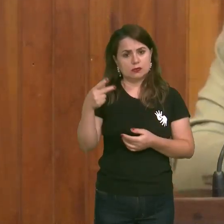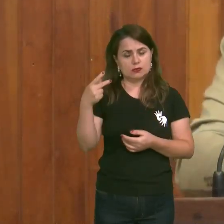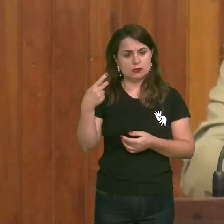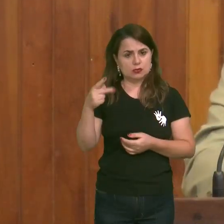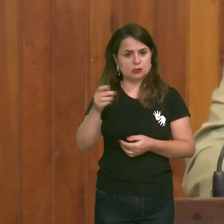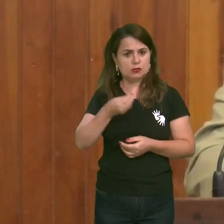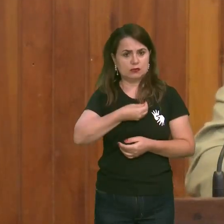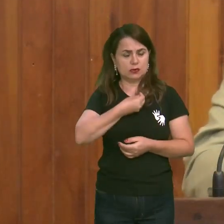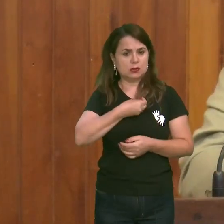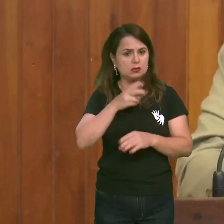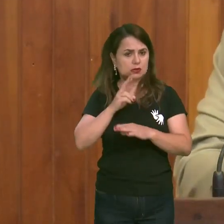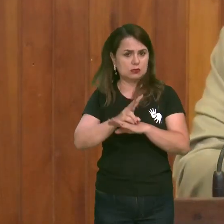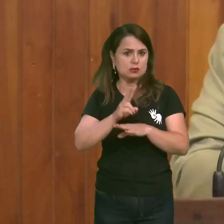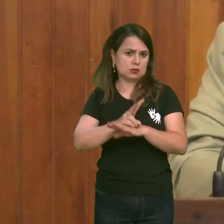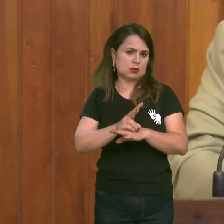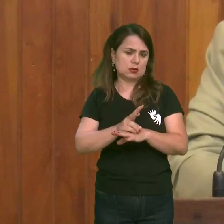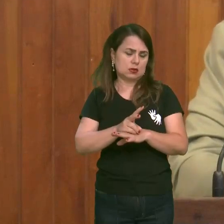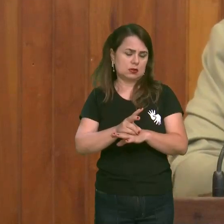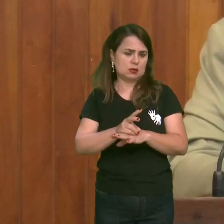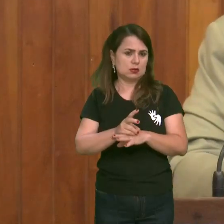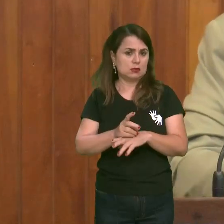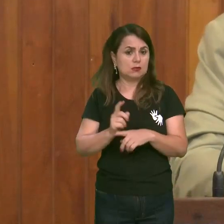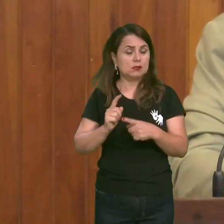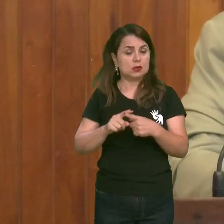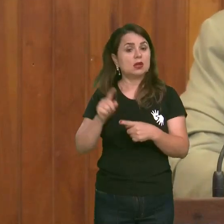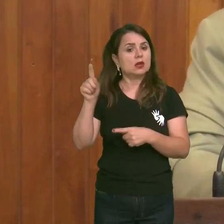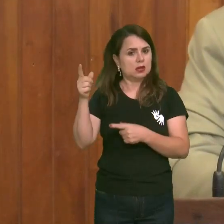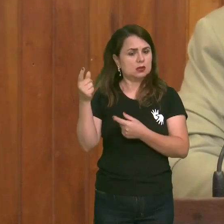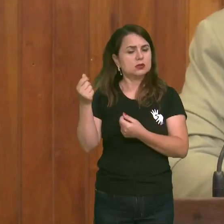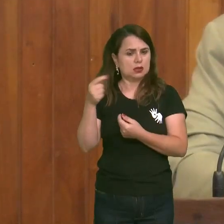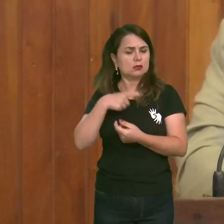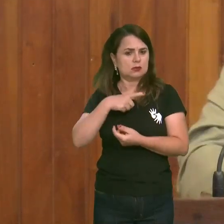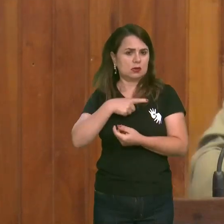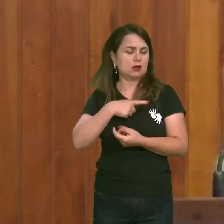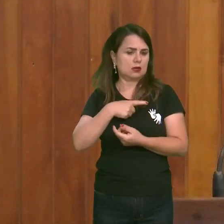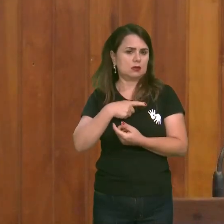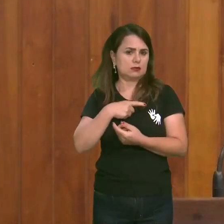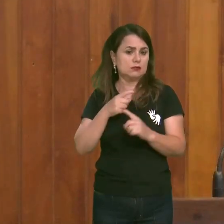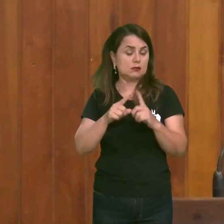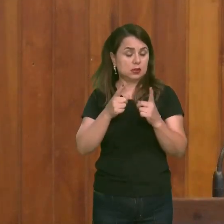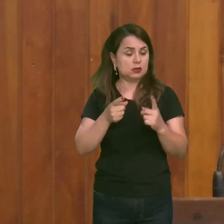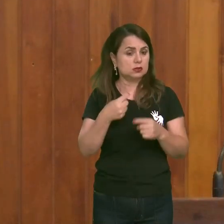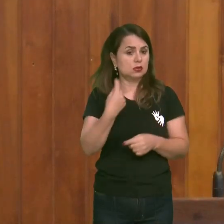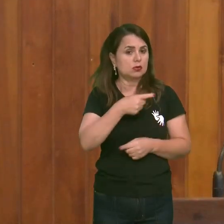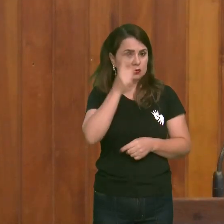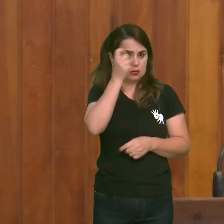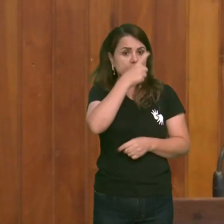ele pode né Para nós a vida ainda vai continuar dura